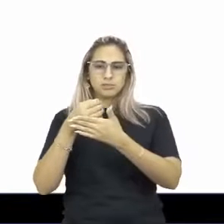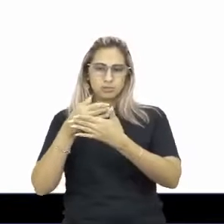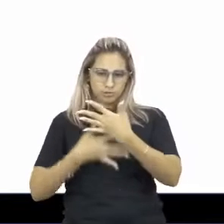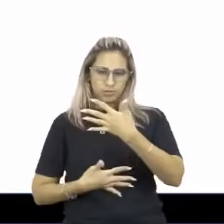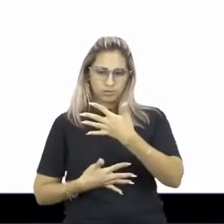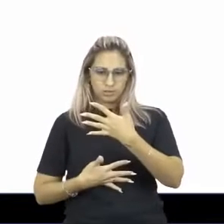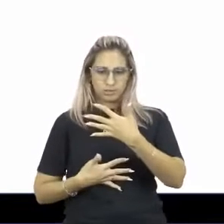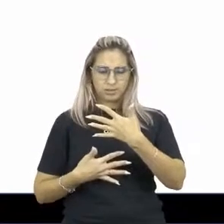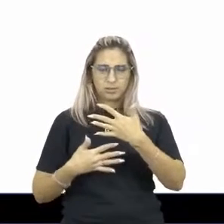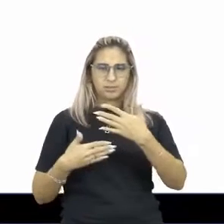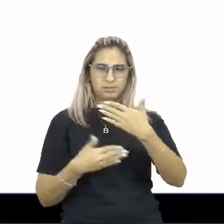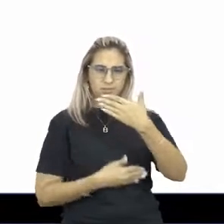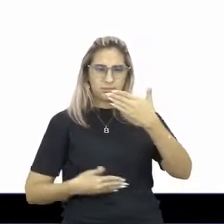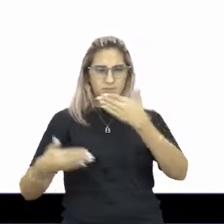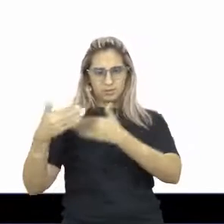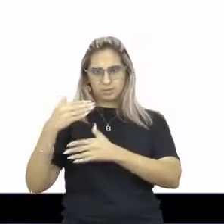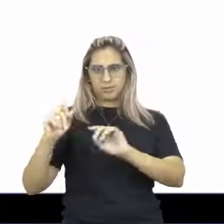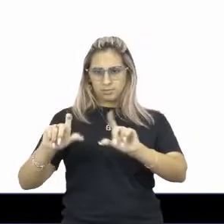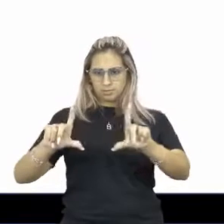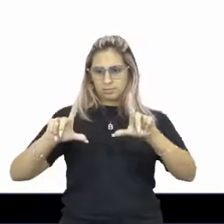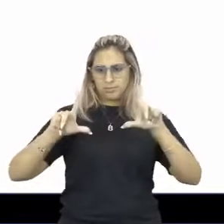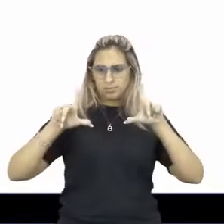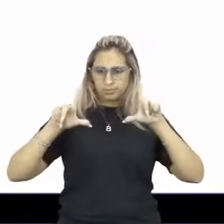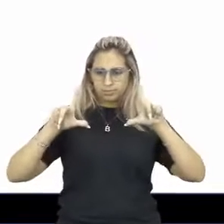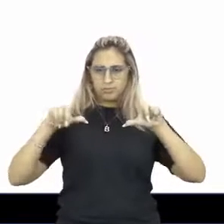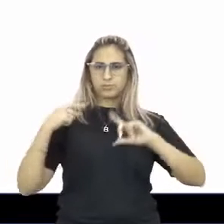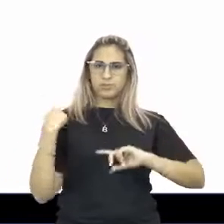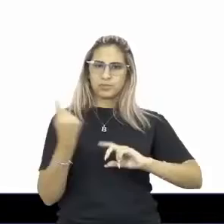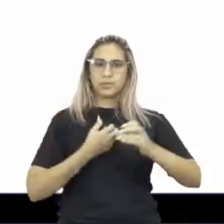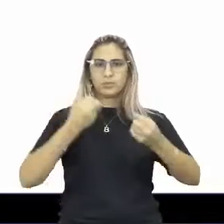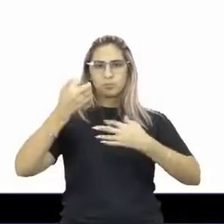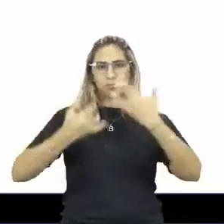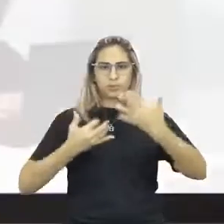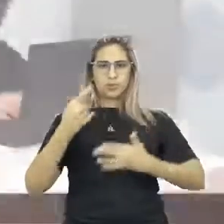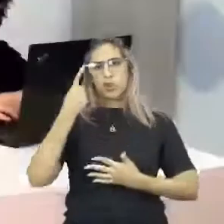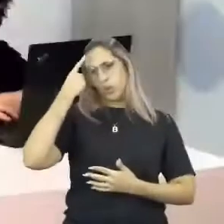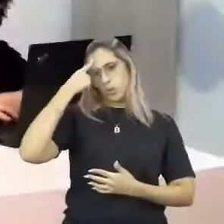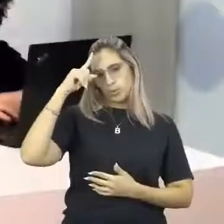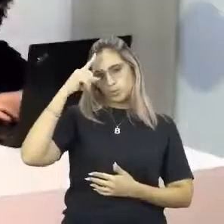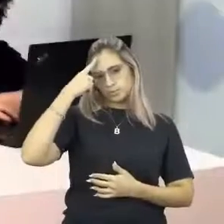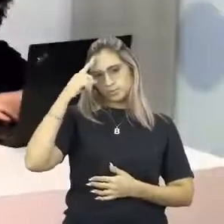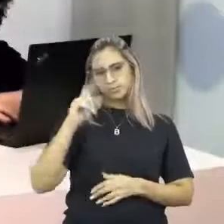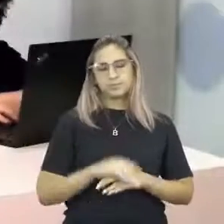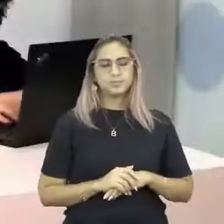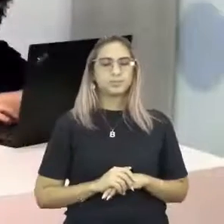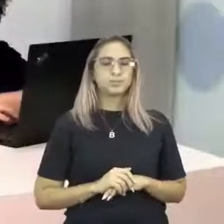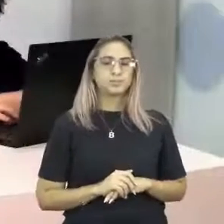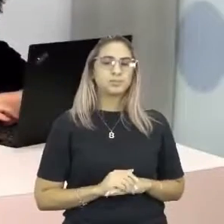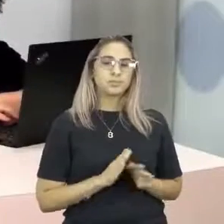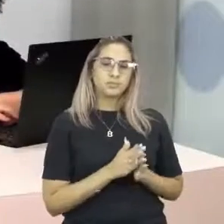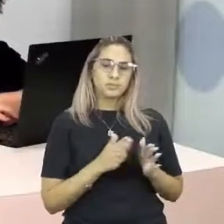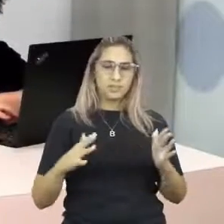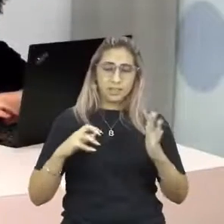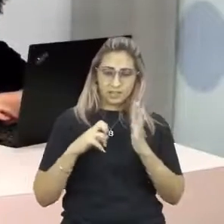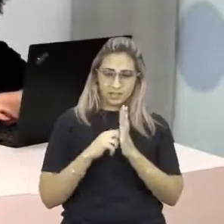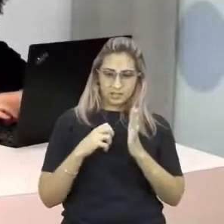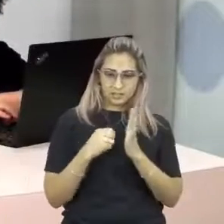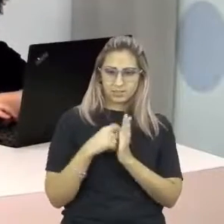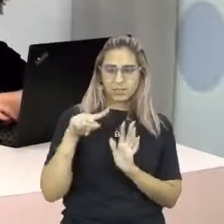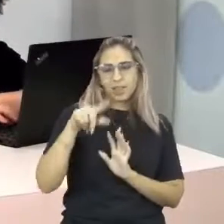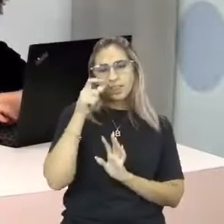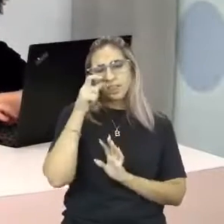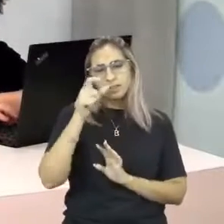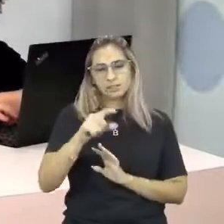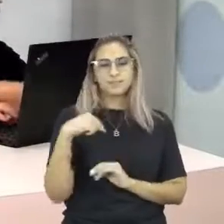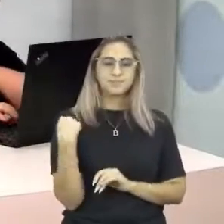tirar o PPT e focar aqui na gente, a gente já vai respondendo algumas dúvidas, né? Porque eu acho que antes da gente passar o tutorial de acesso, seria